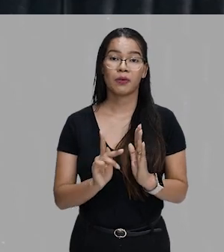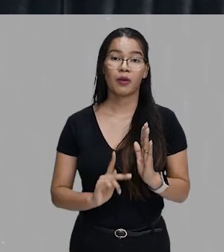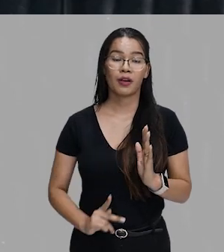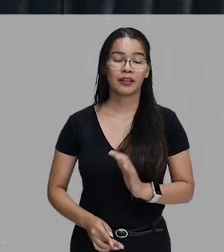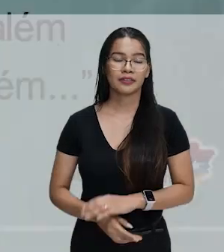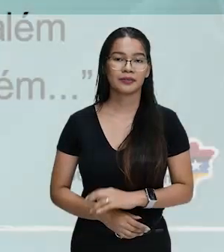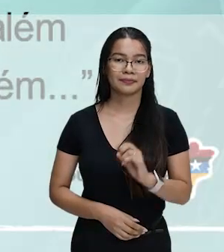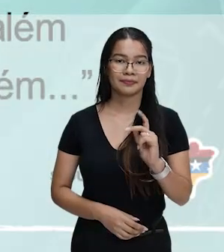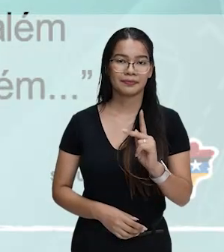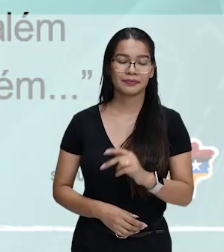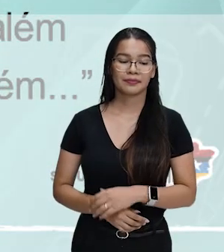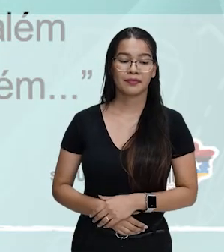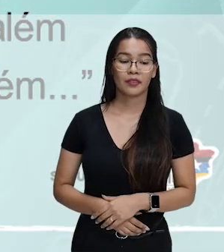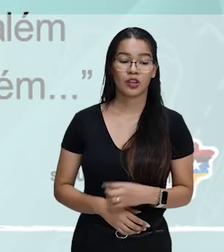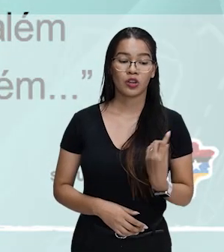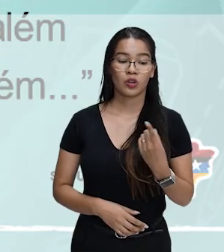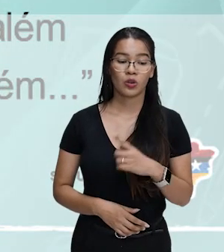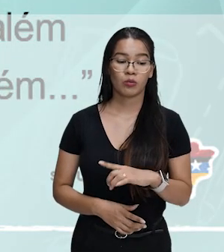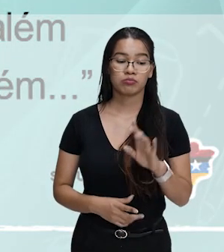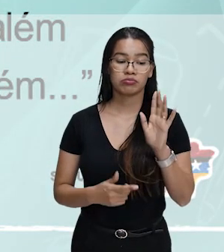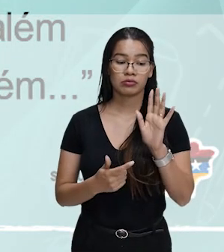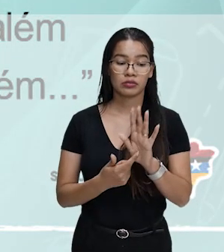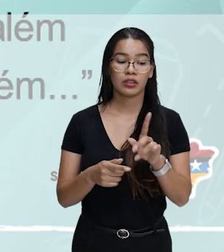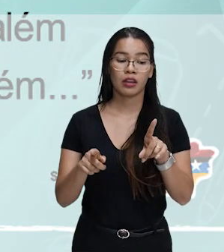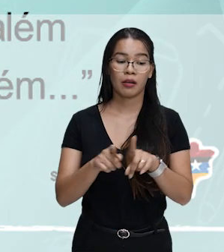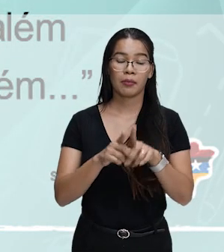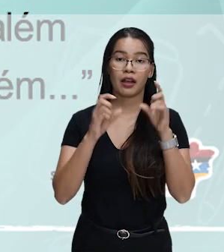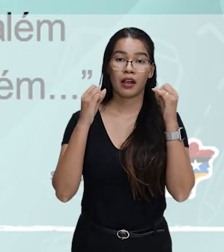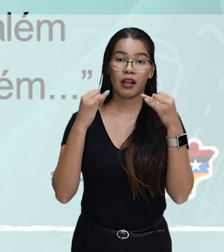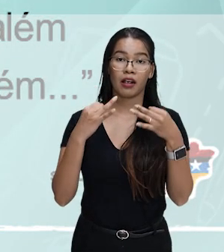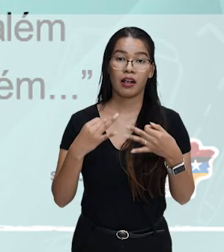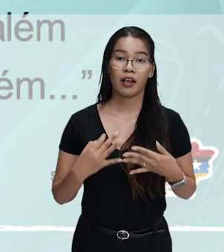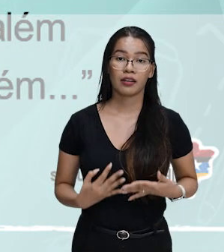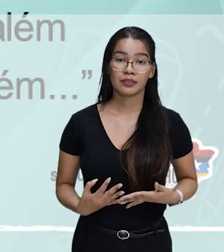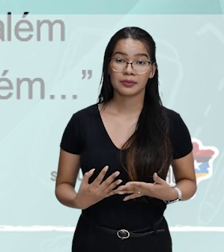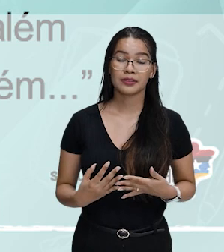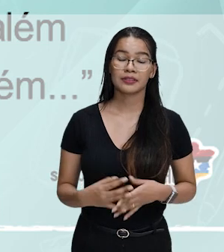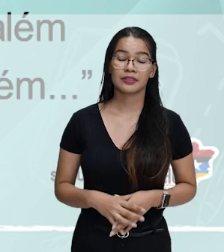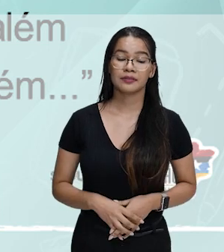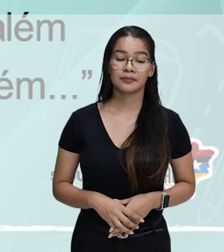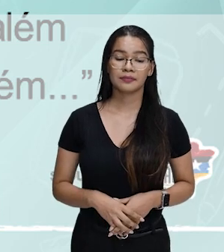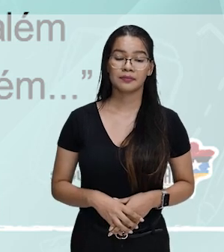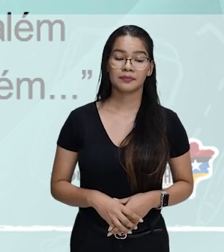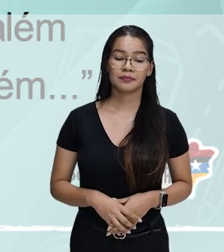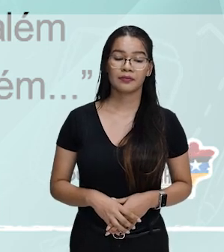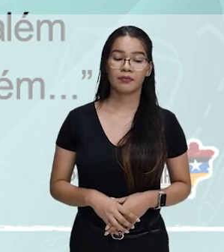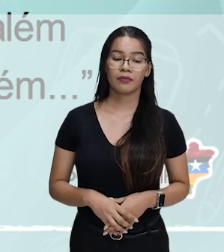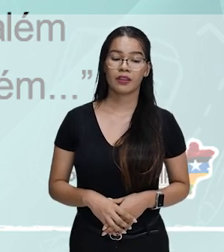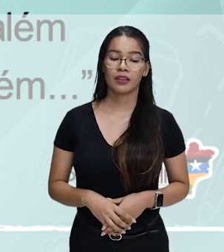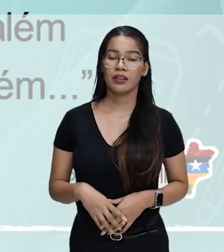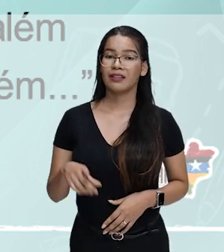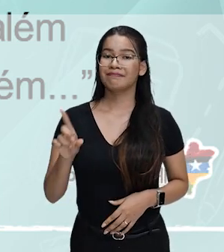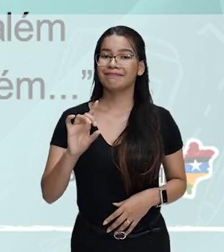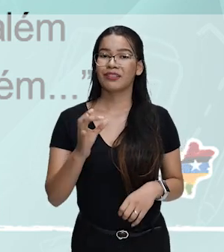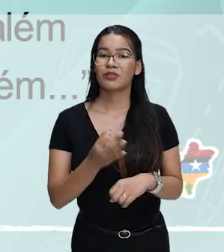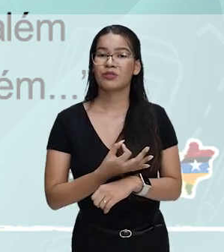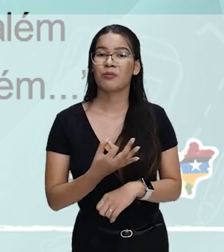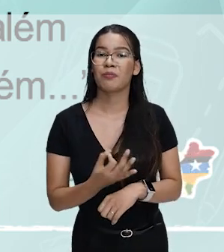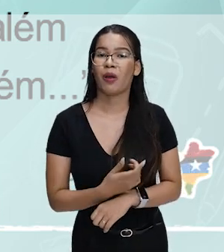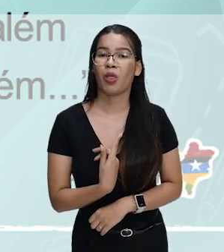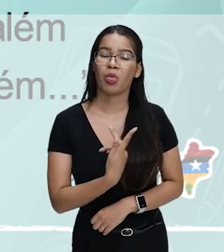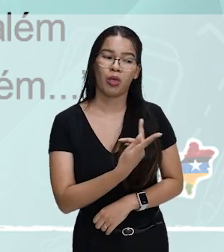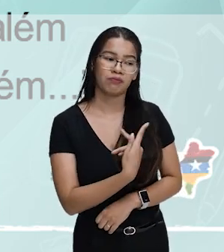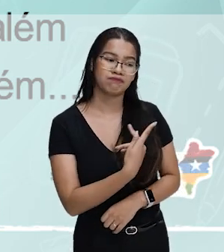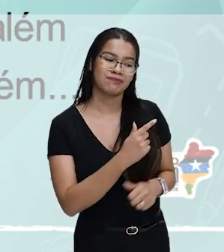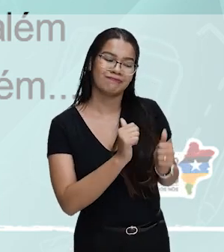A gente destaca a explicativa, tá certo? Ela não suporta a gente junto.